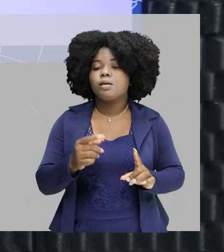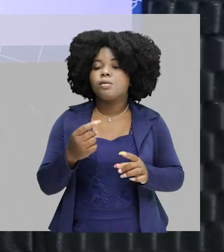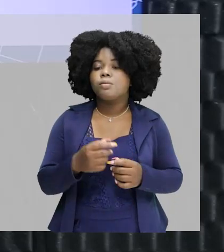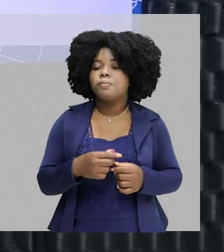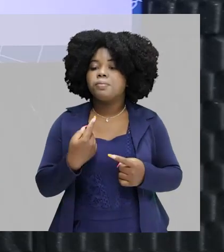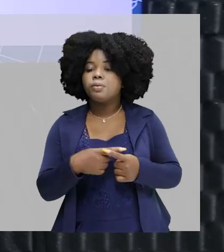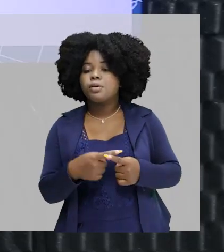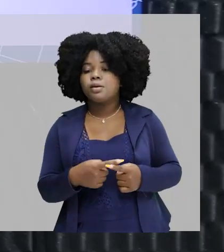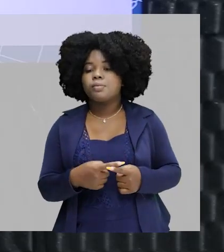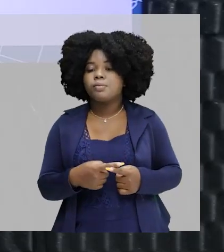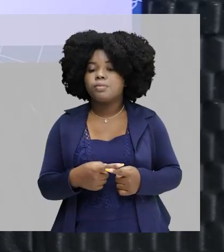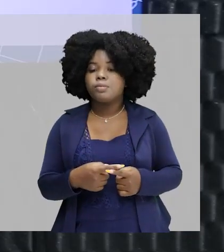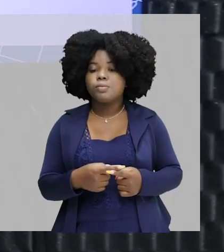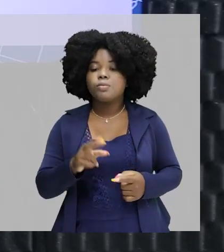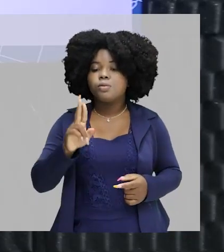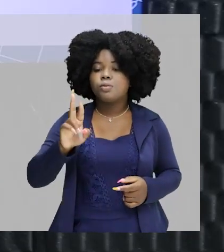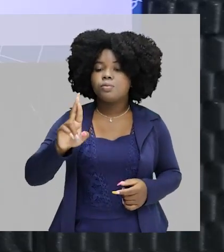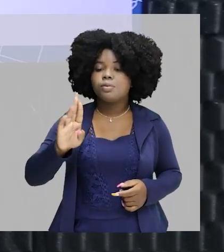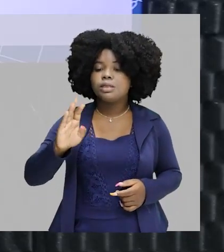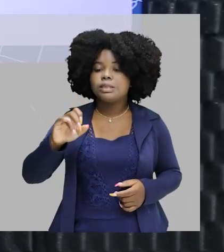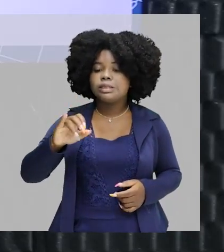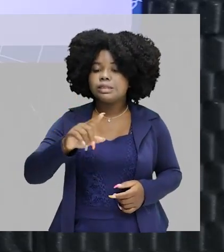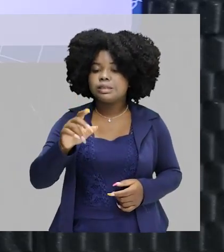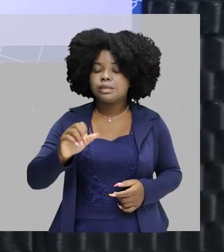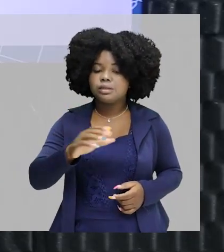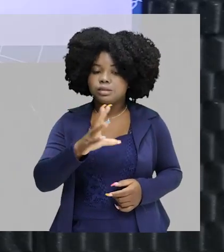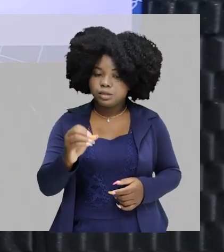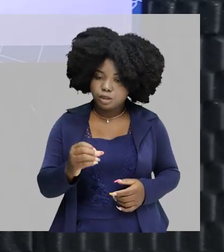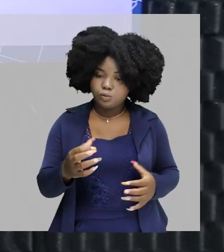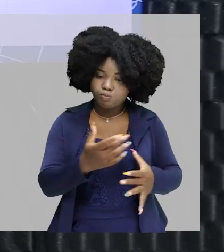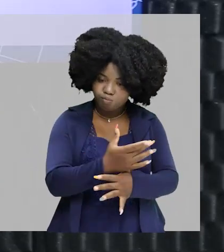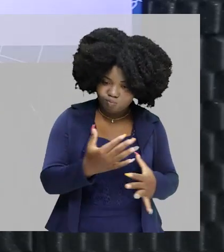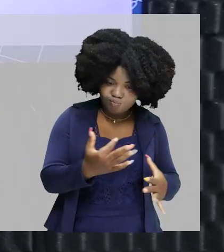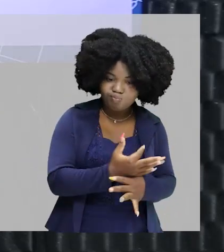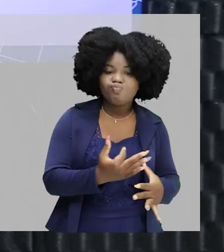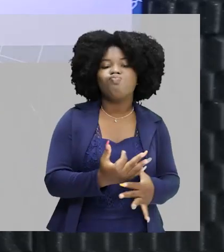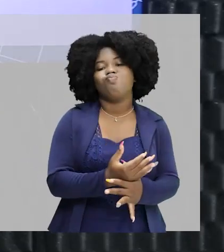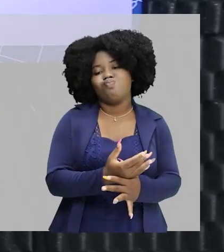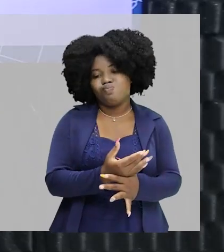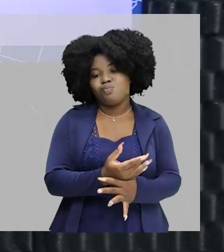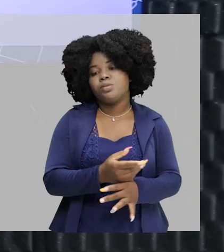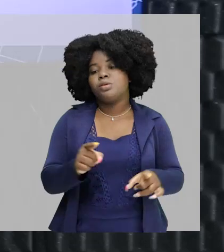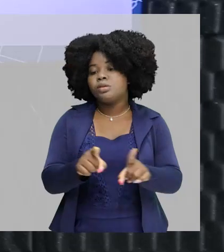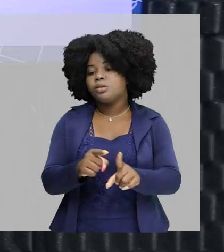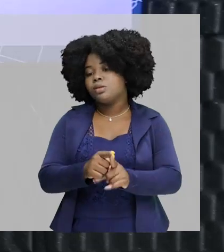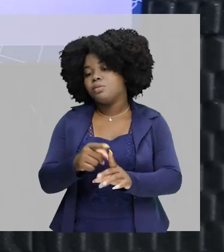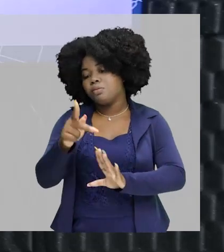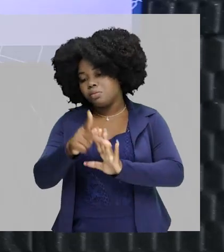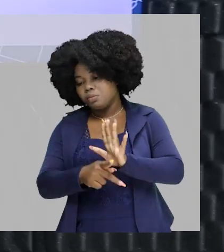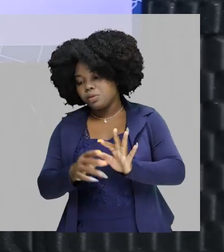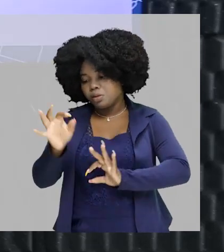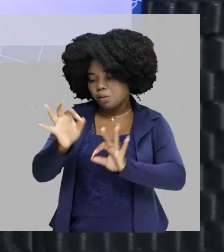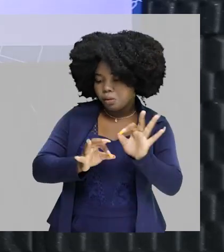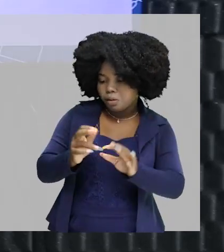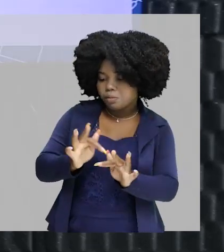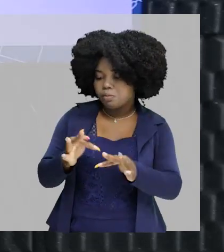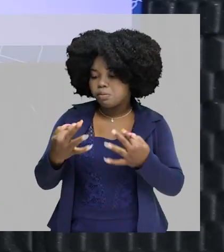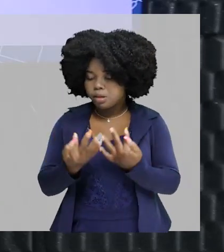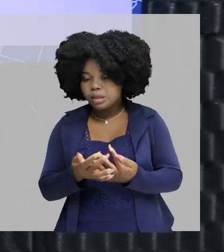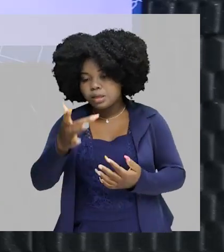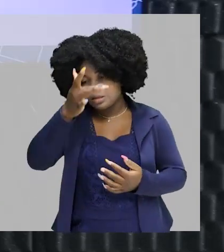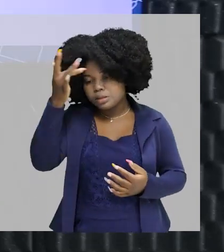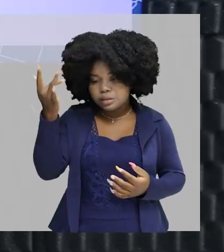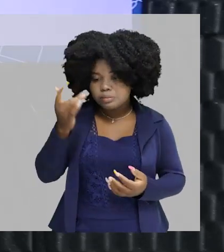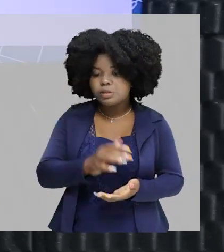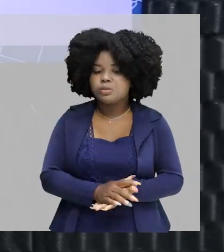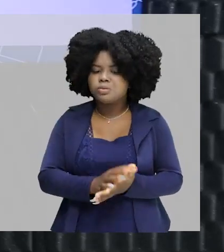da urbanização, que leva a um maior custo de vida. Nós temos aí um maior planejamento familiar, as pessoas estão tendo